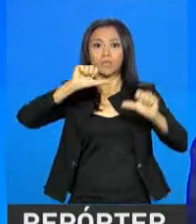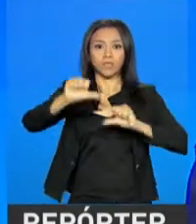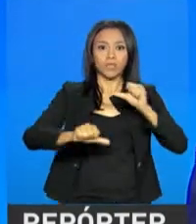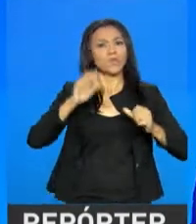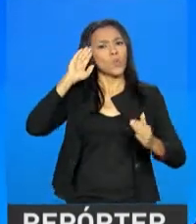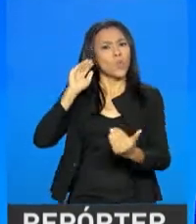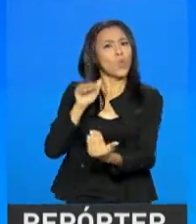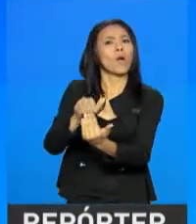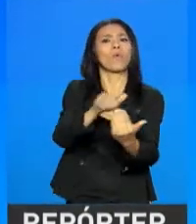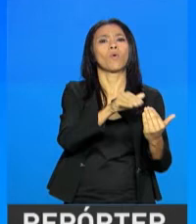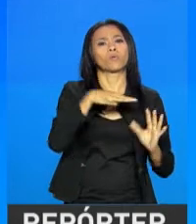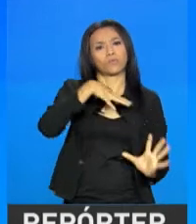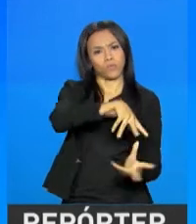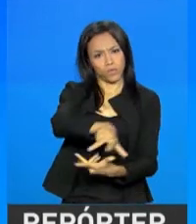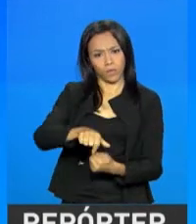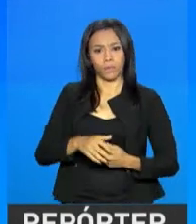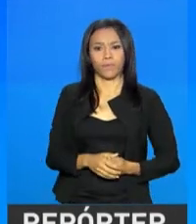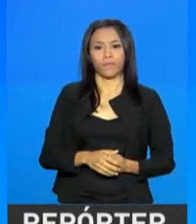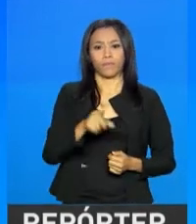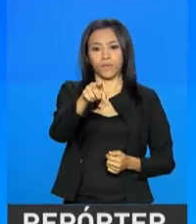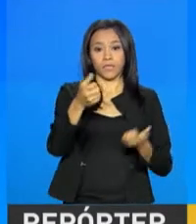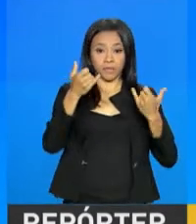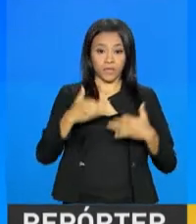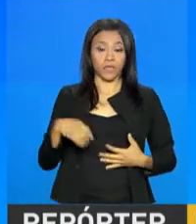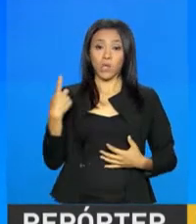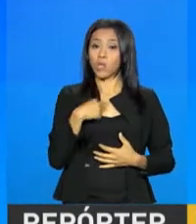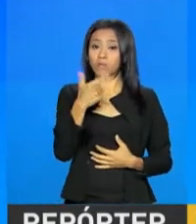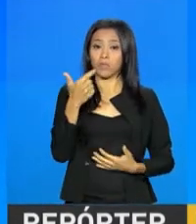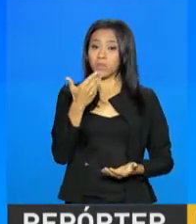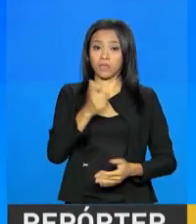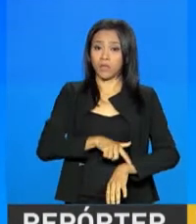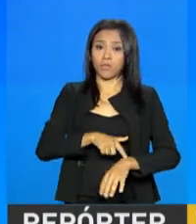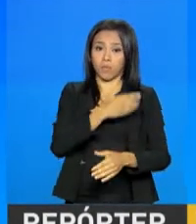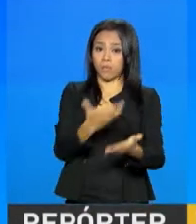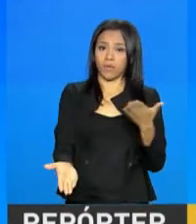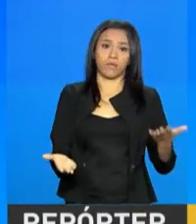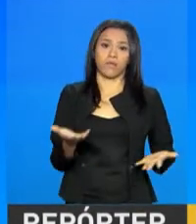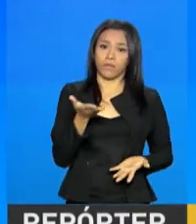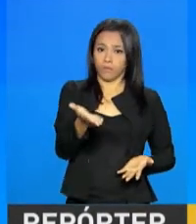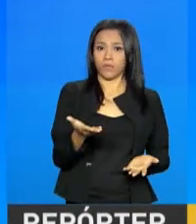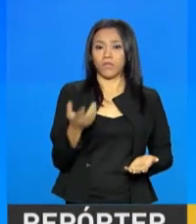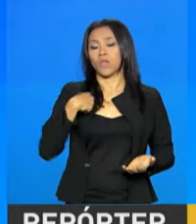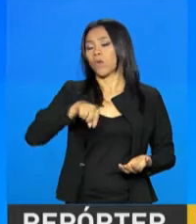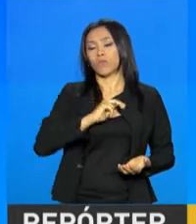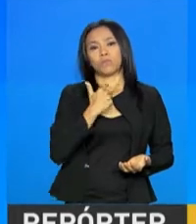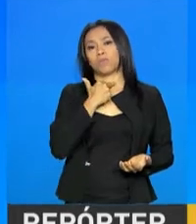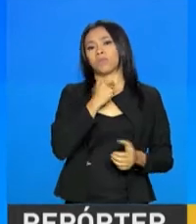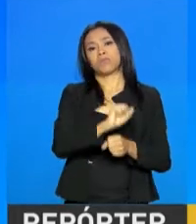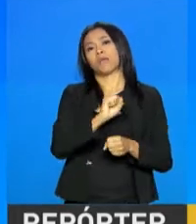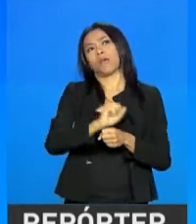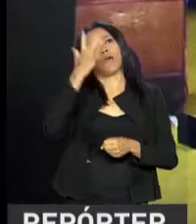sobre a água não temos tempo a perder para resolver as questões hídricas ele não podemos esperar o amanhã